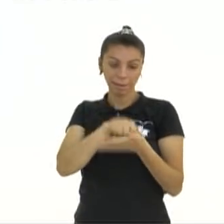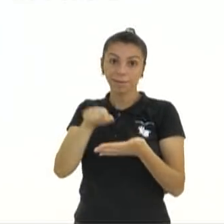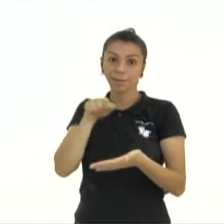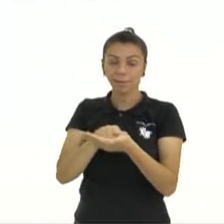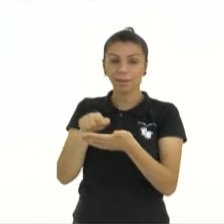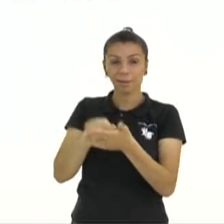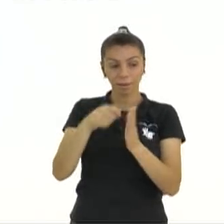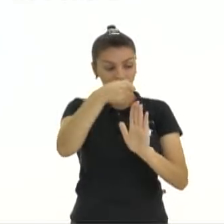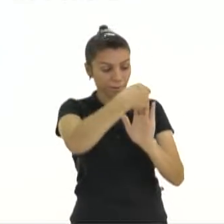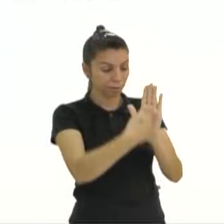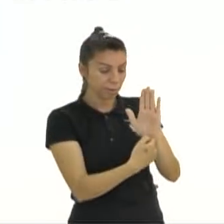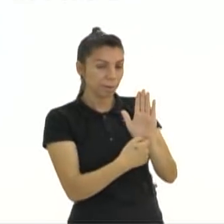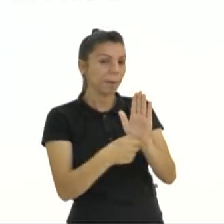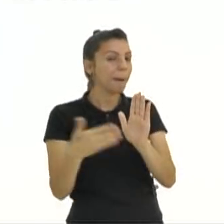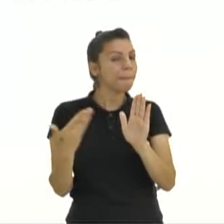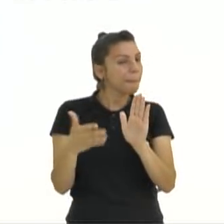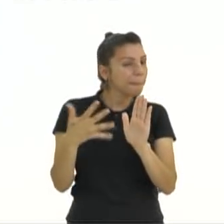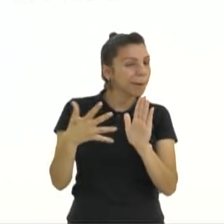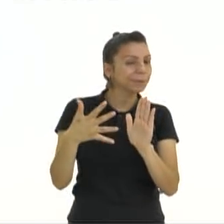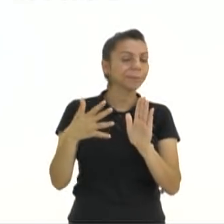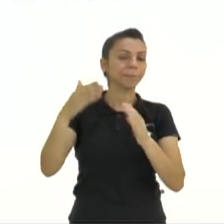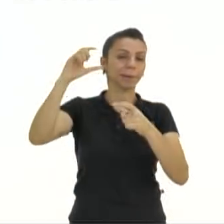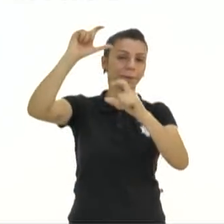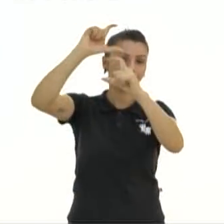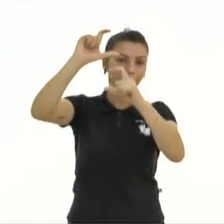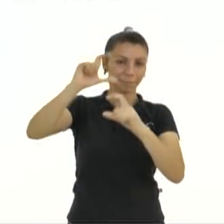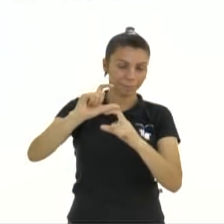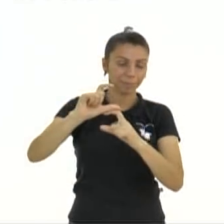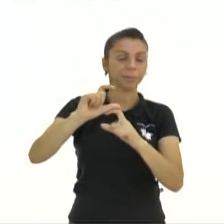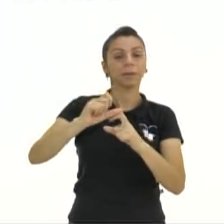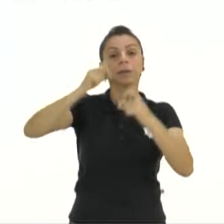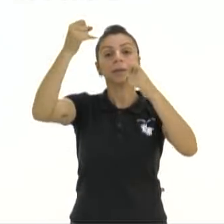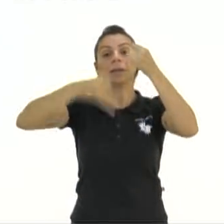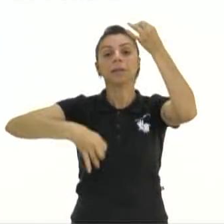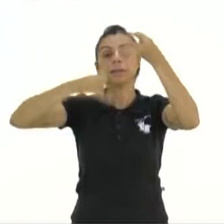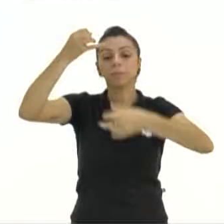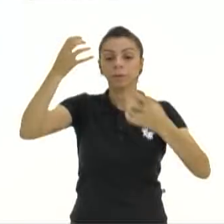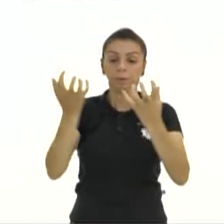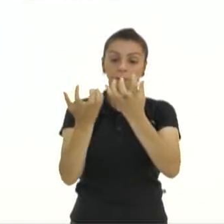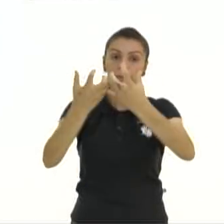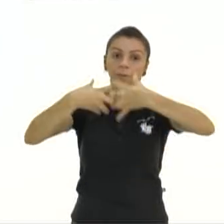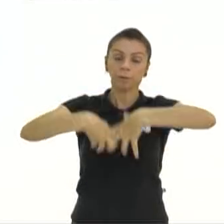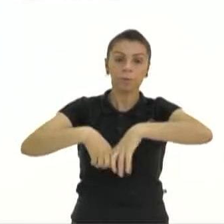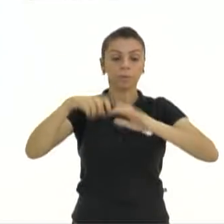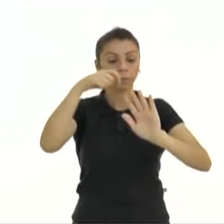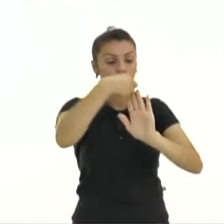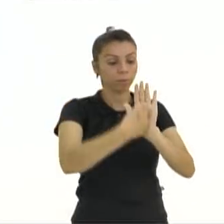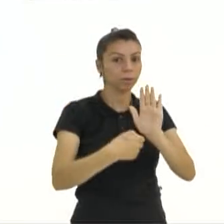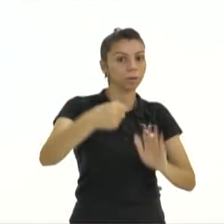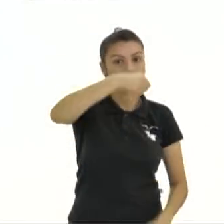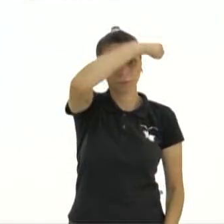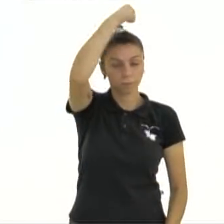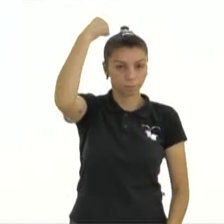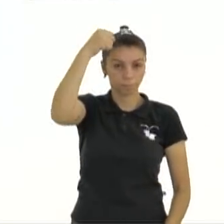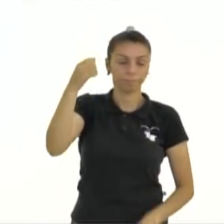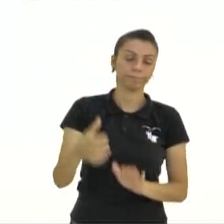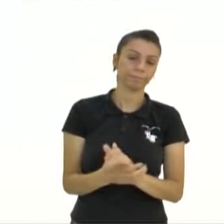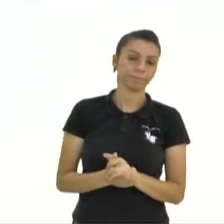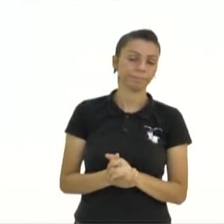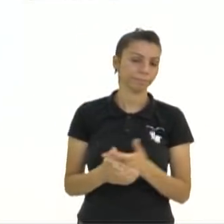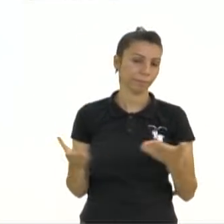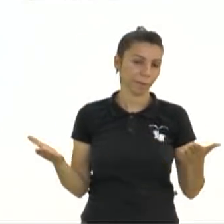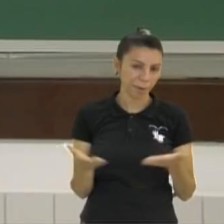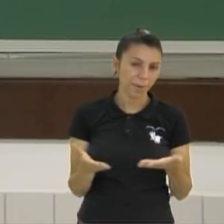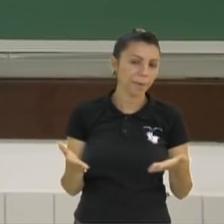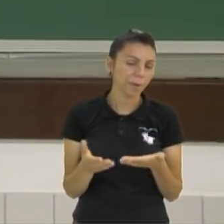de pelo menos 2 parágrafos explicando a função dos textos sagrados. Então, como até agora